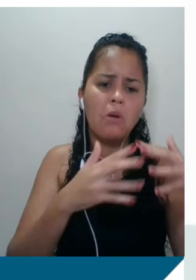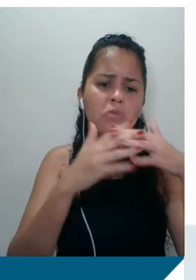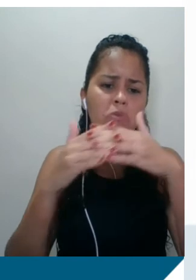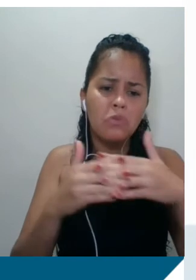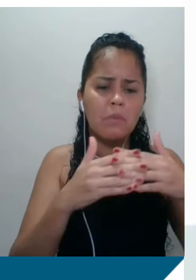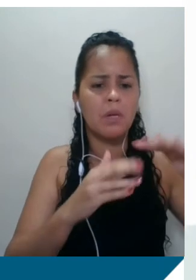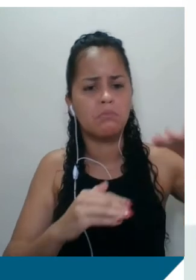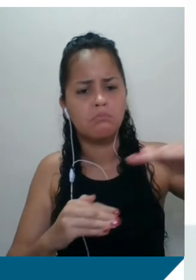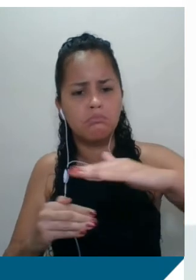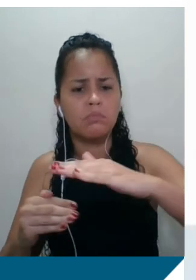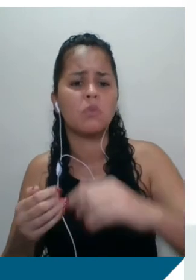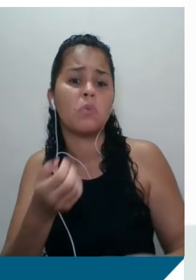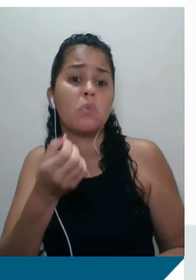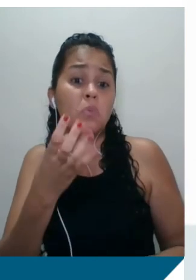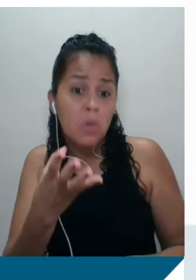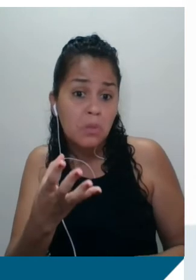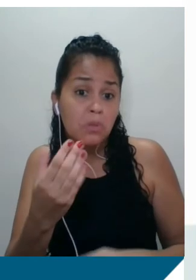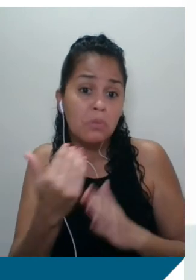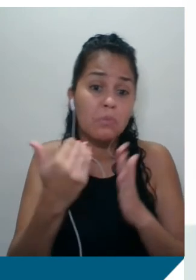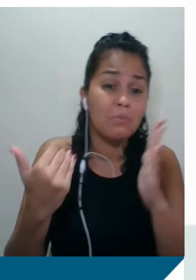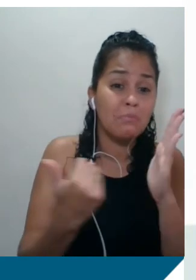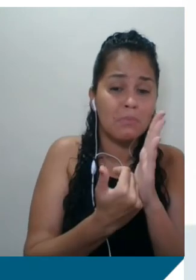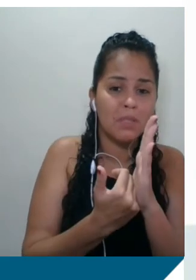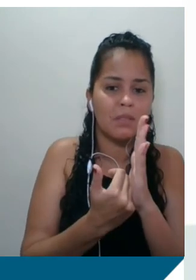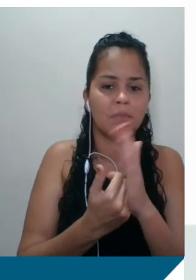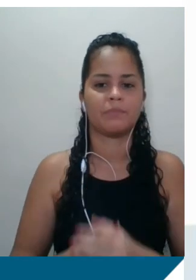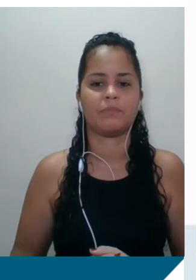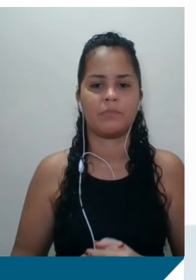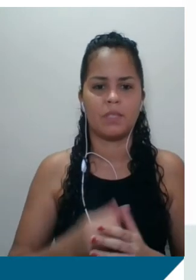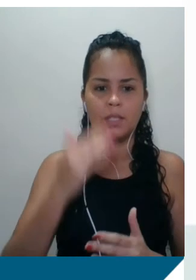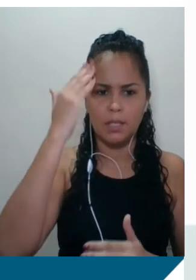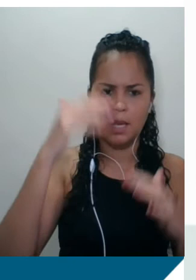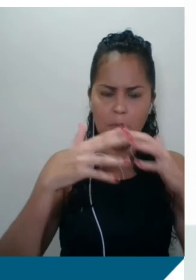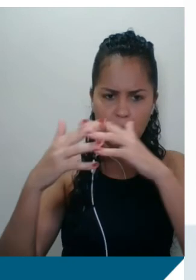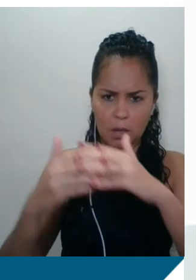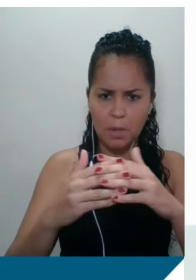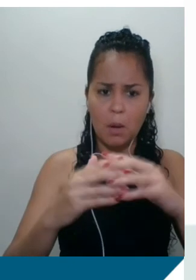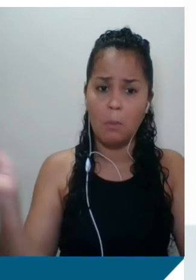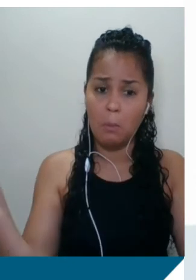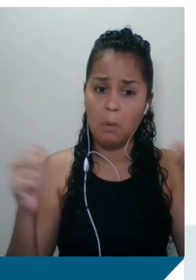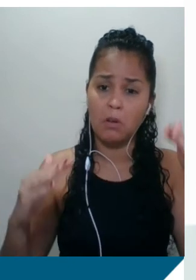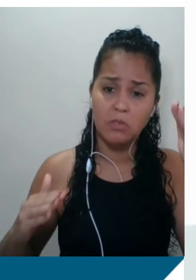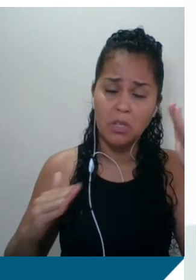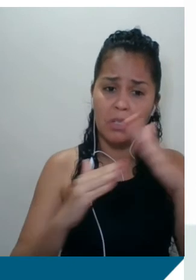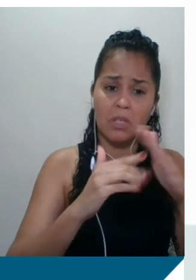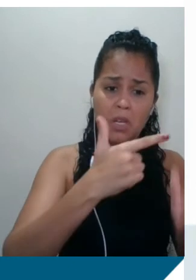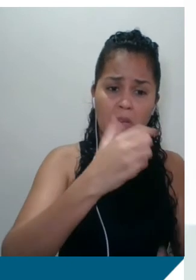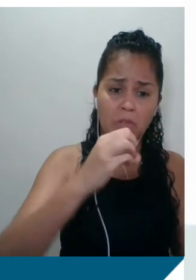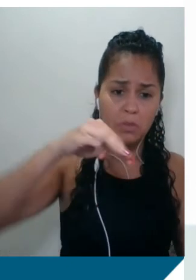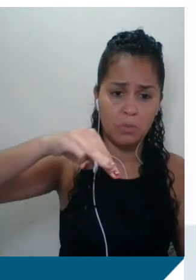é o número mínimo de viagens que o caminhão vai fazer. O caminhão tem carga de 20 metros cúbicos, então